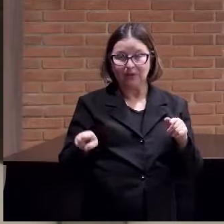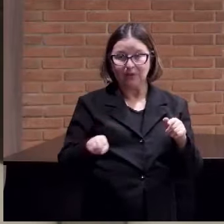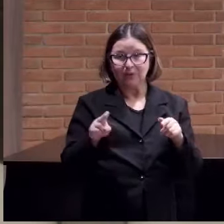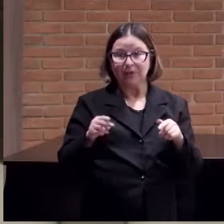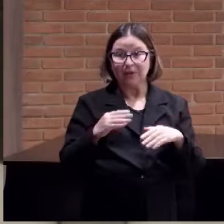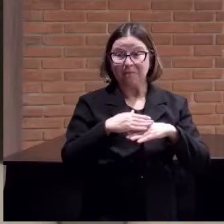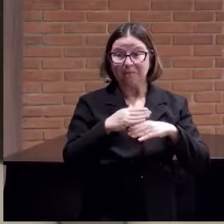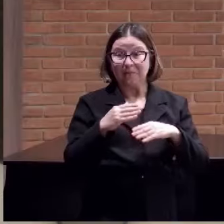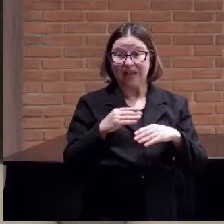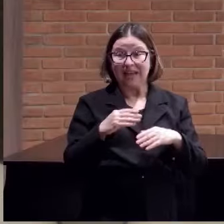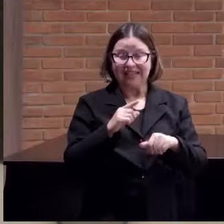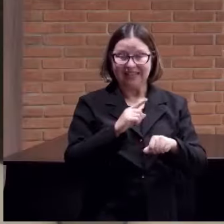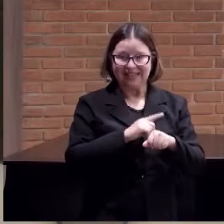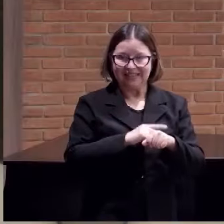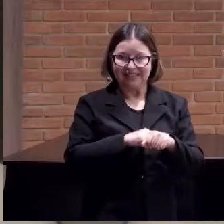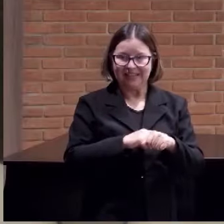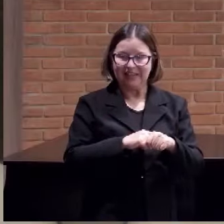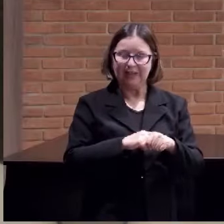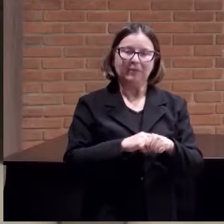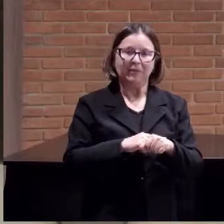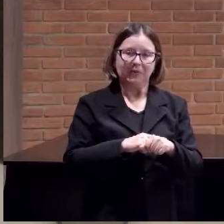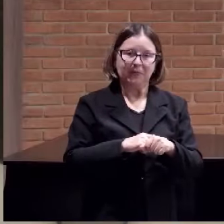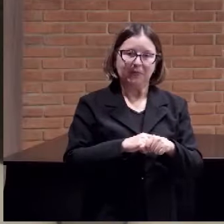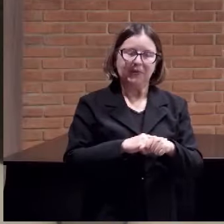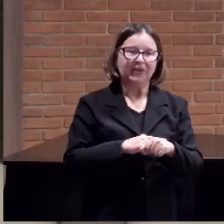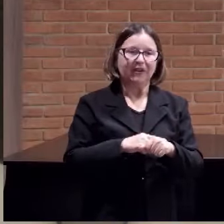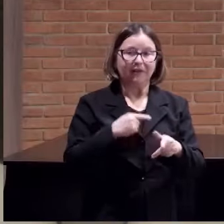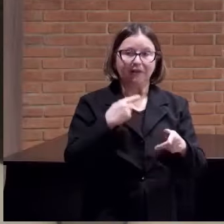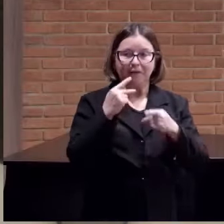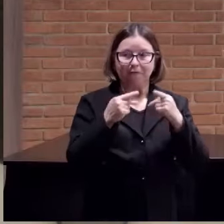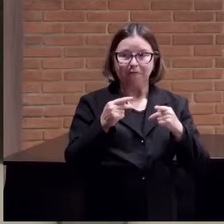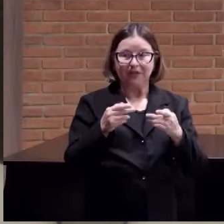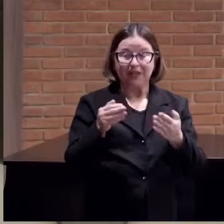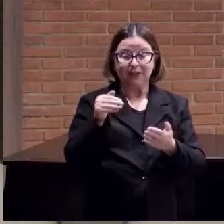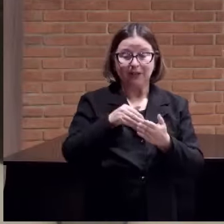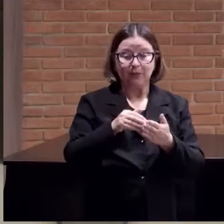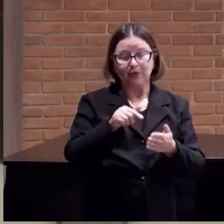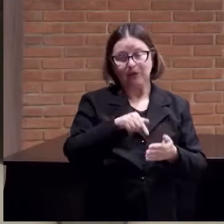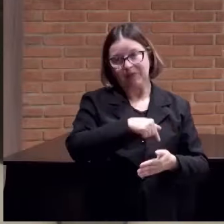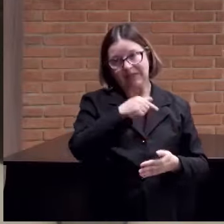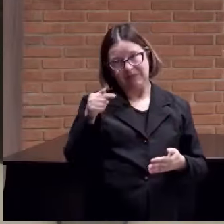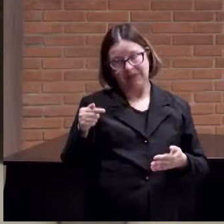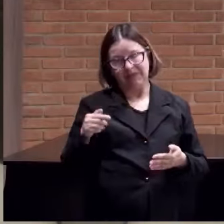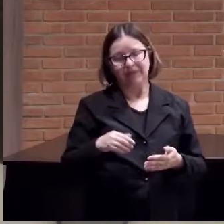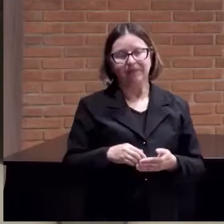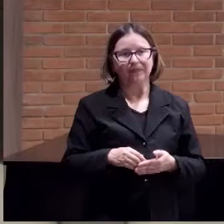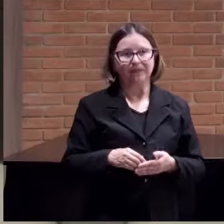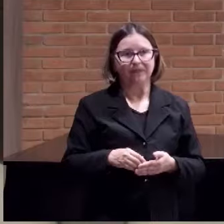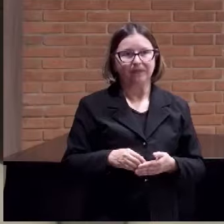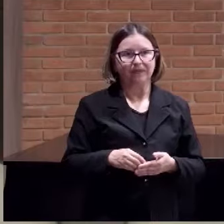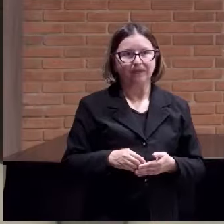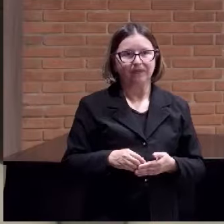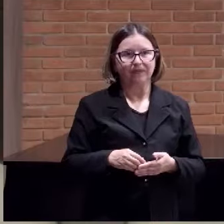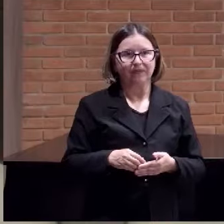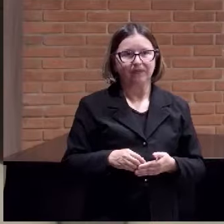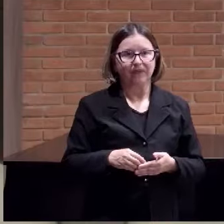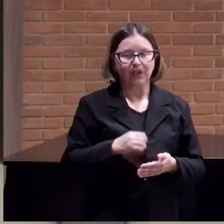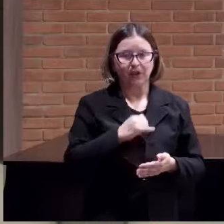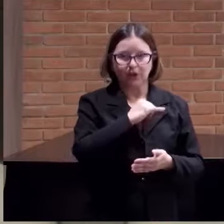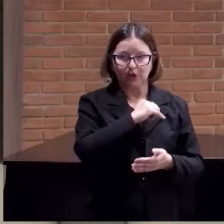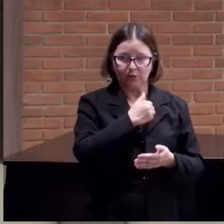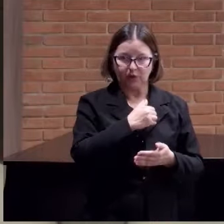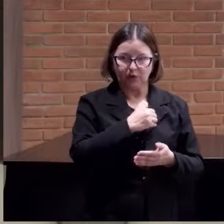semana. Aqui no Evangelho de João, desde o capítulo 11, nós estamos na última